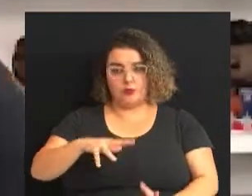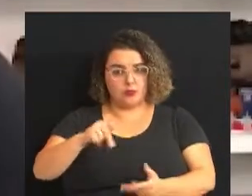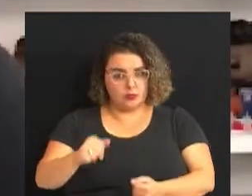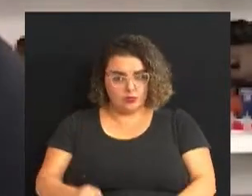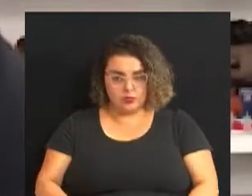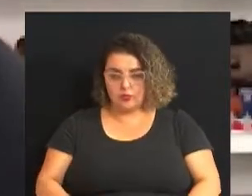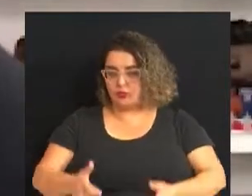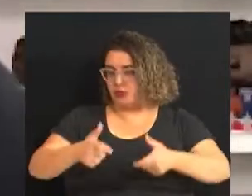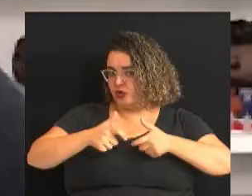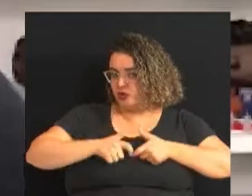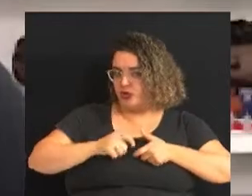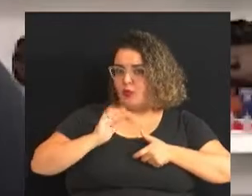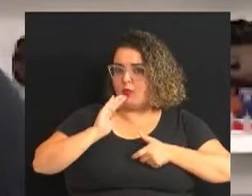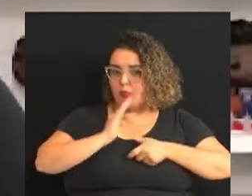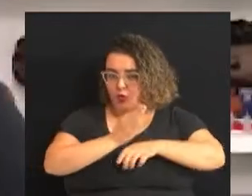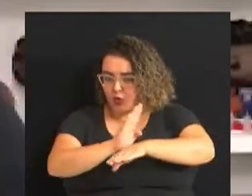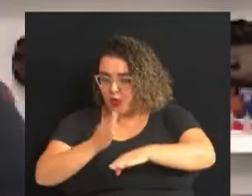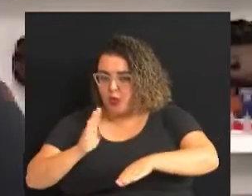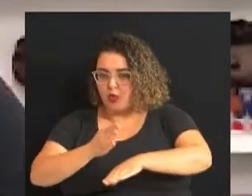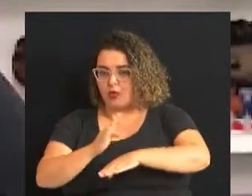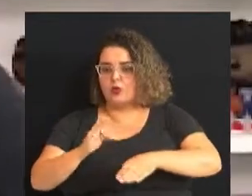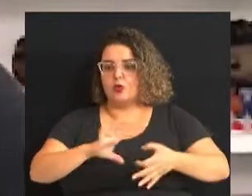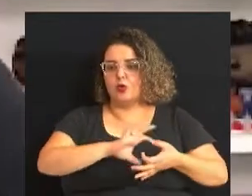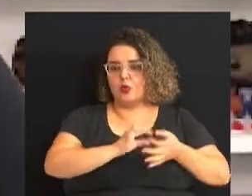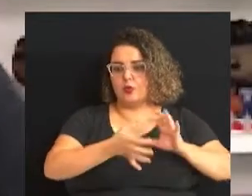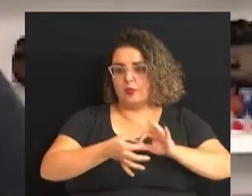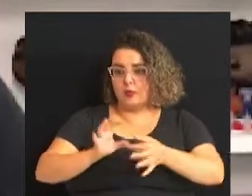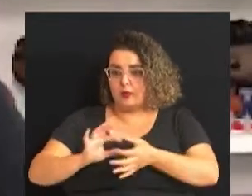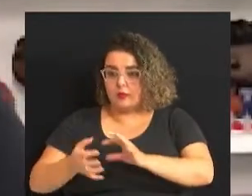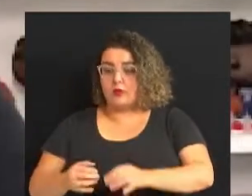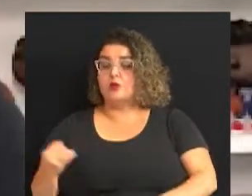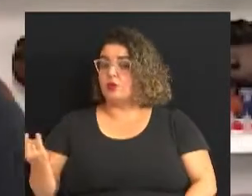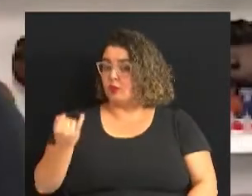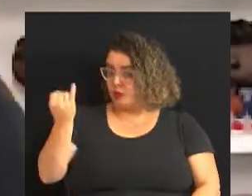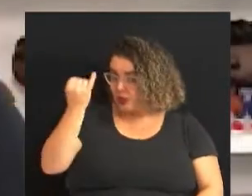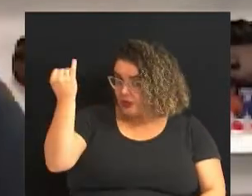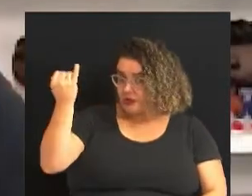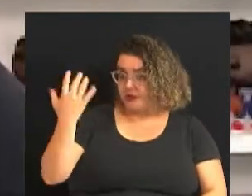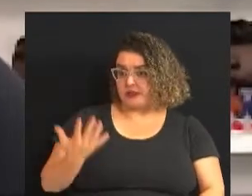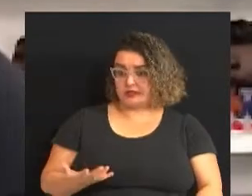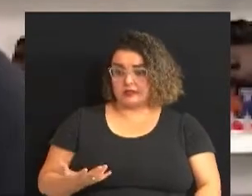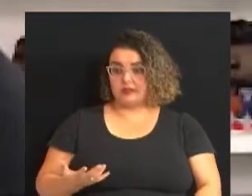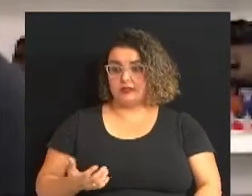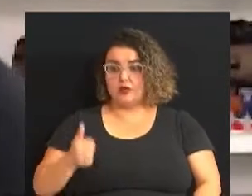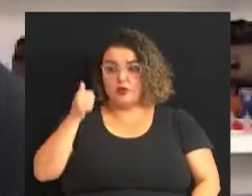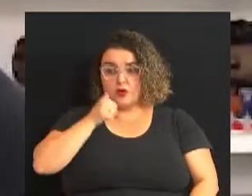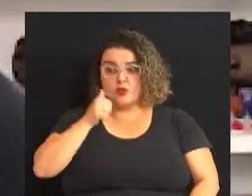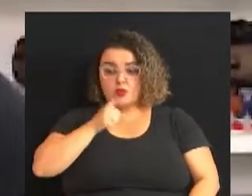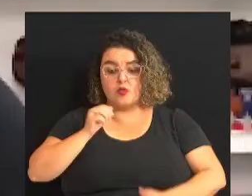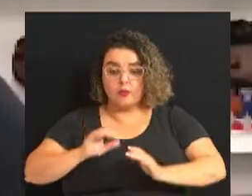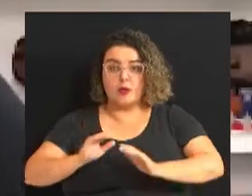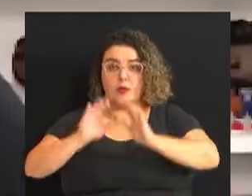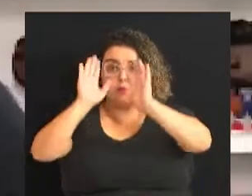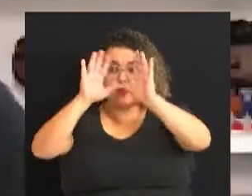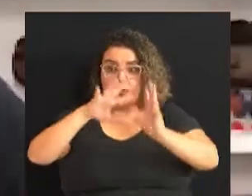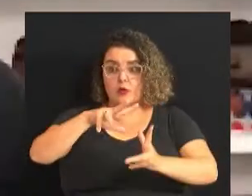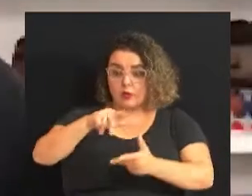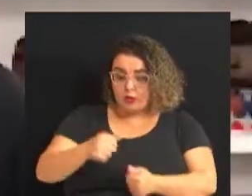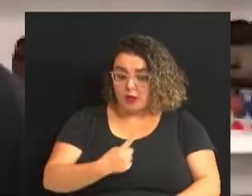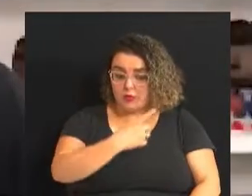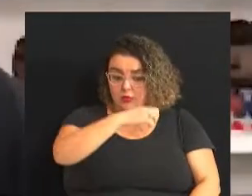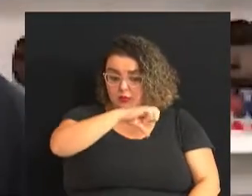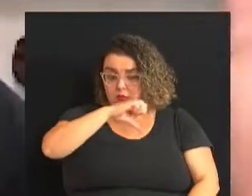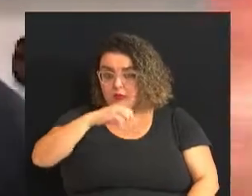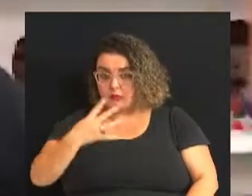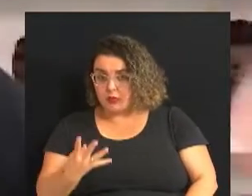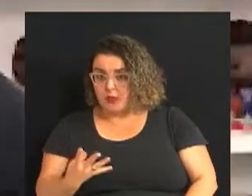um título pan-americano em 87 dentro dos Estados Unidos de muita relevância. O Brasil no basquete feminino foi campeão do mundo em 94, pode